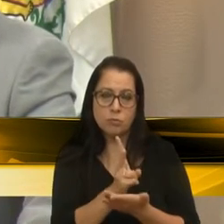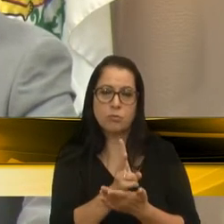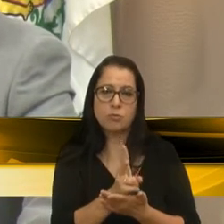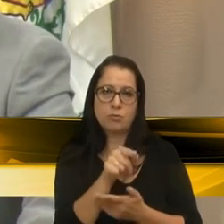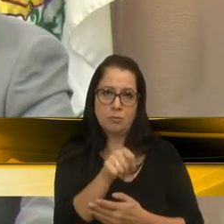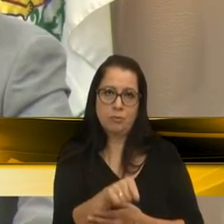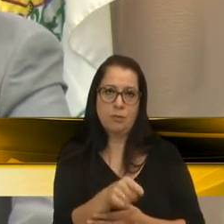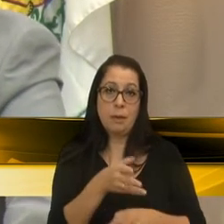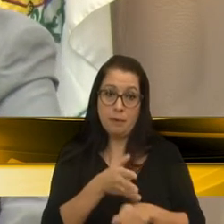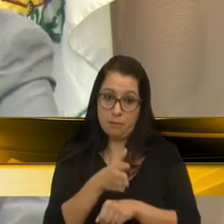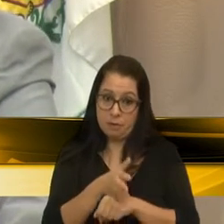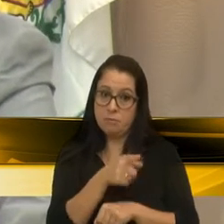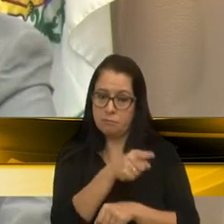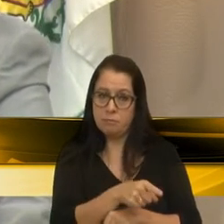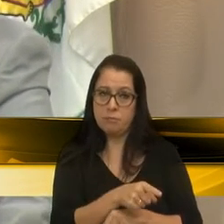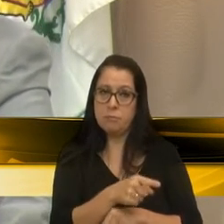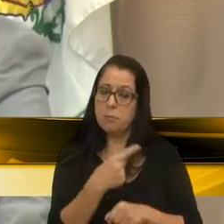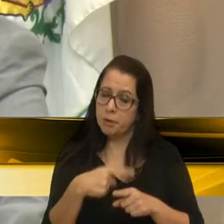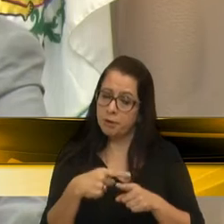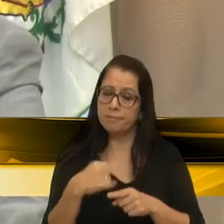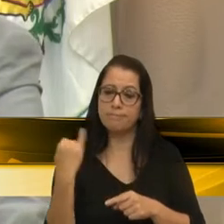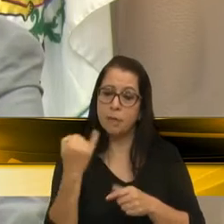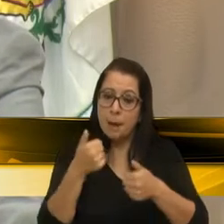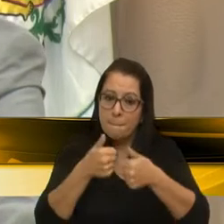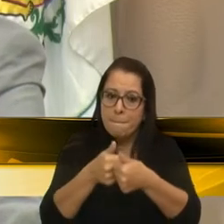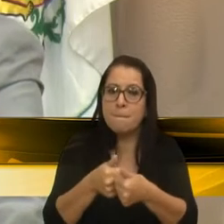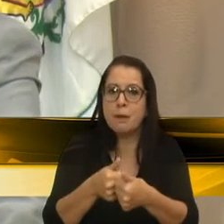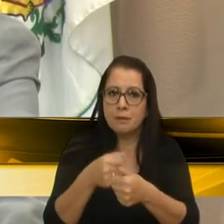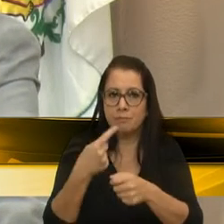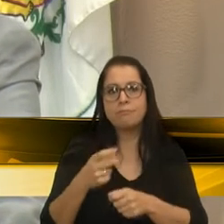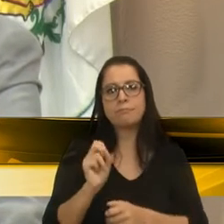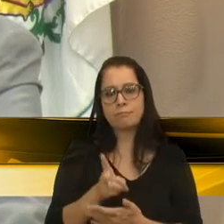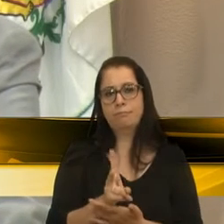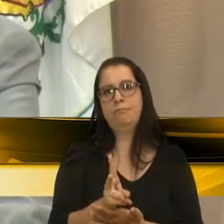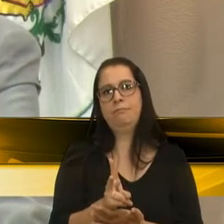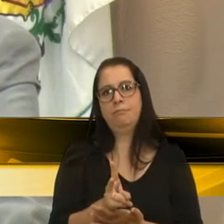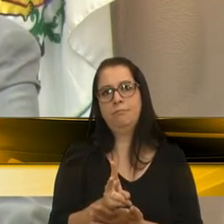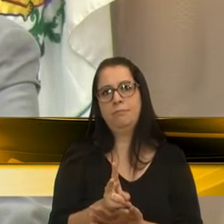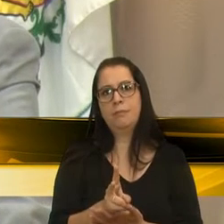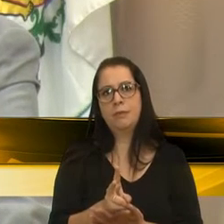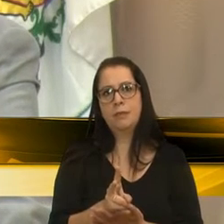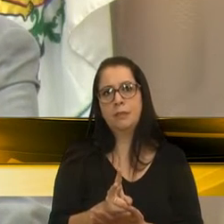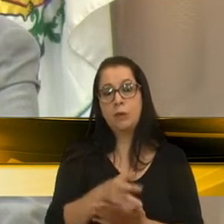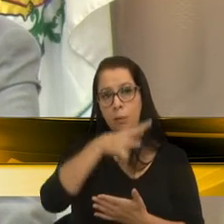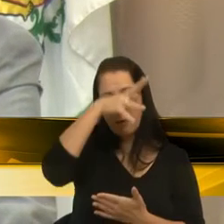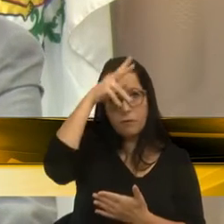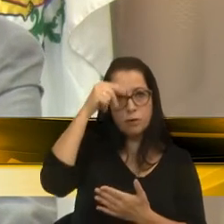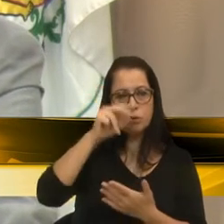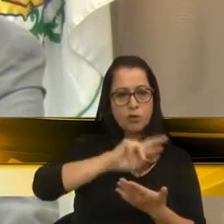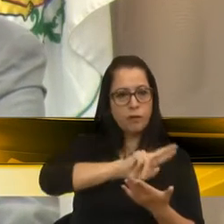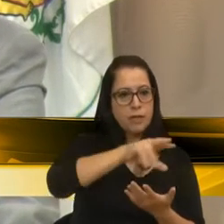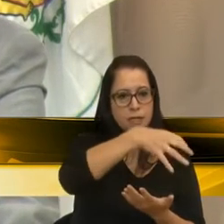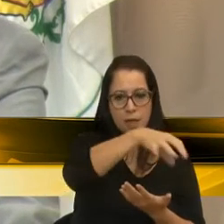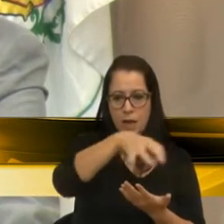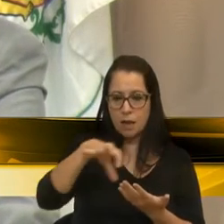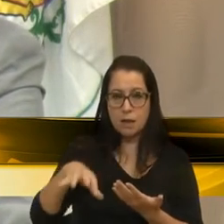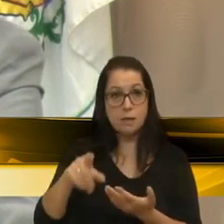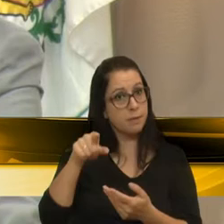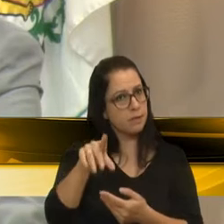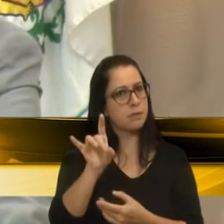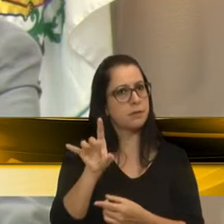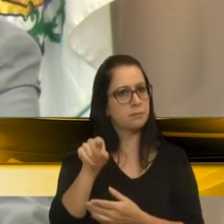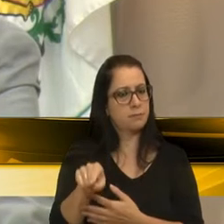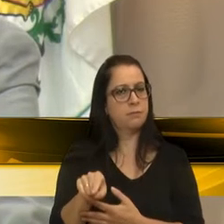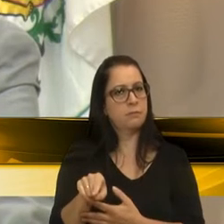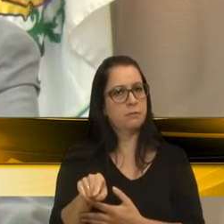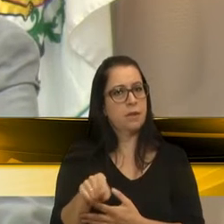nesse caso, porque é importante nós termos essa aproximação sempre com o Poder Executivo nas mais variadas áreas, mas essa em específico,